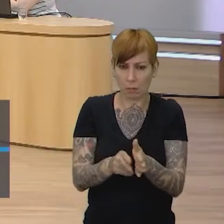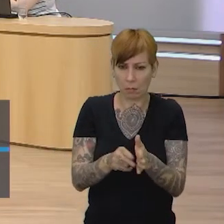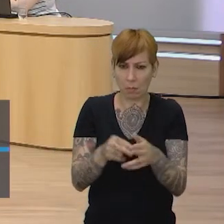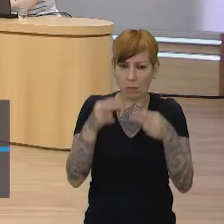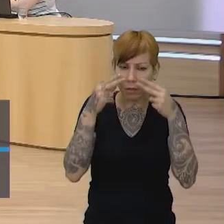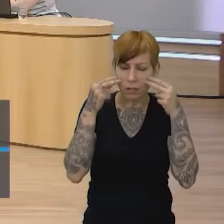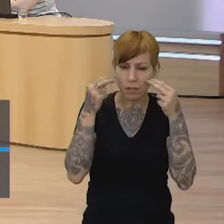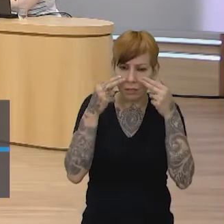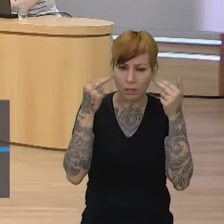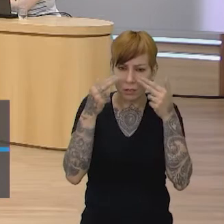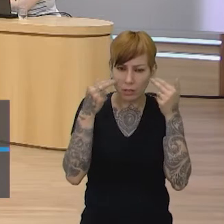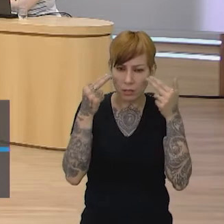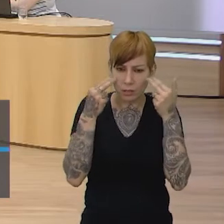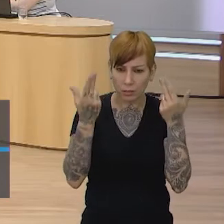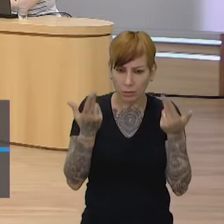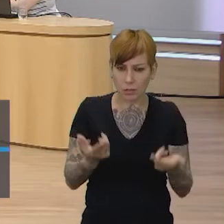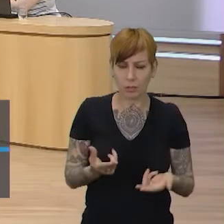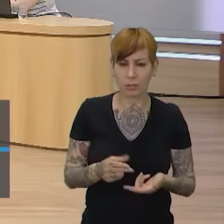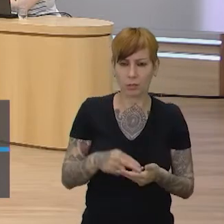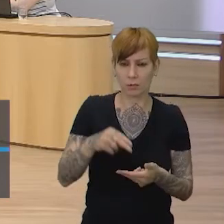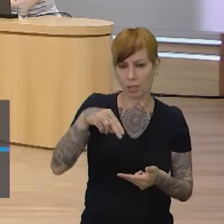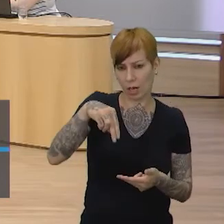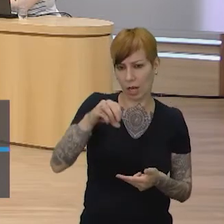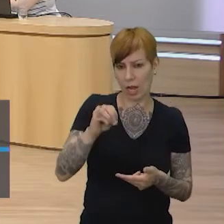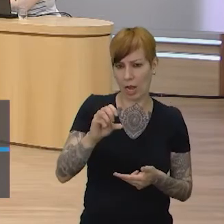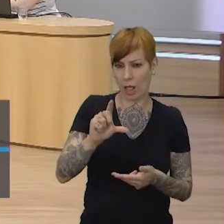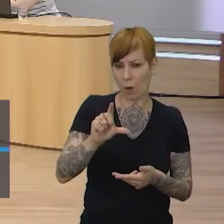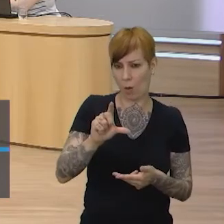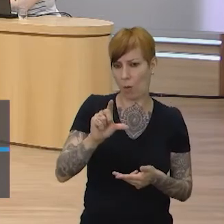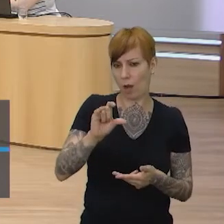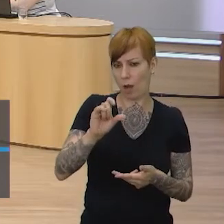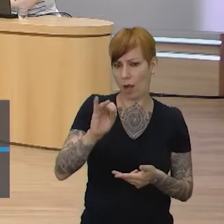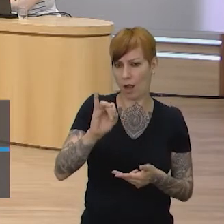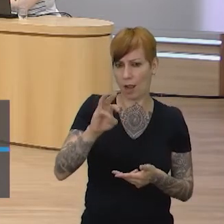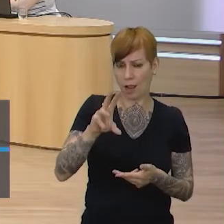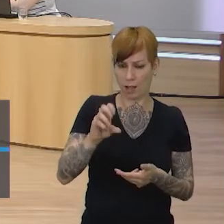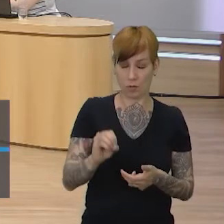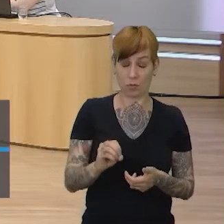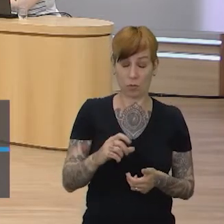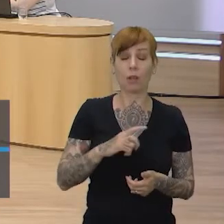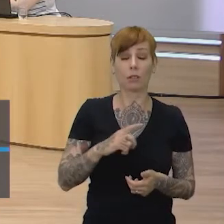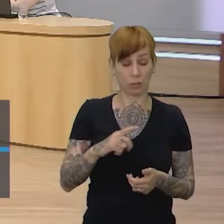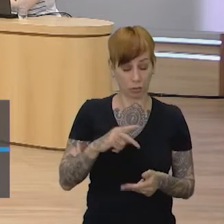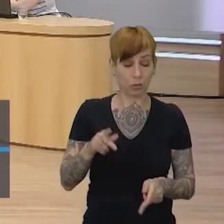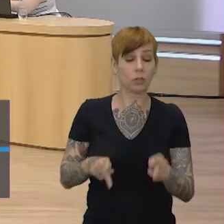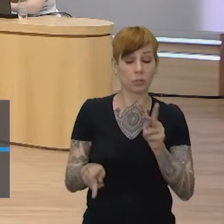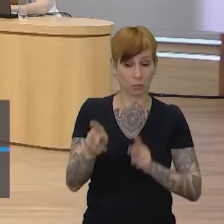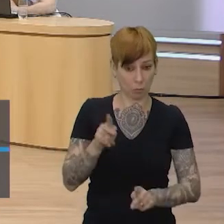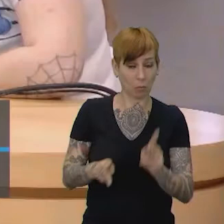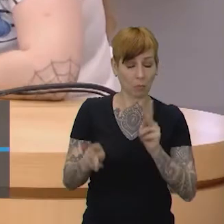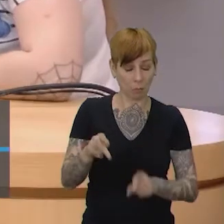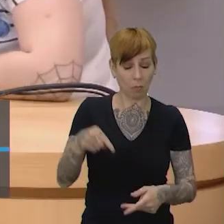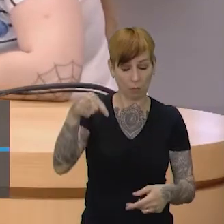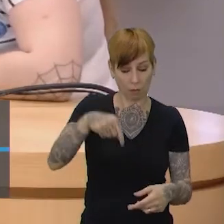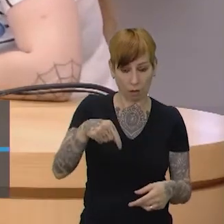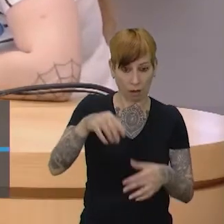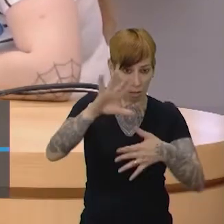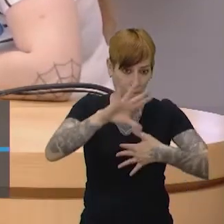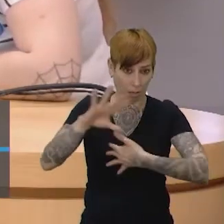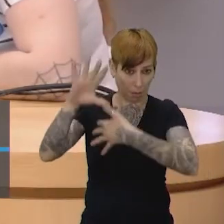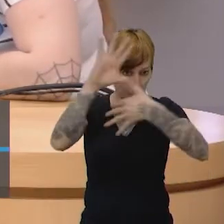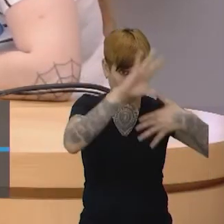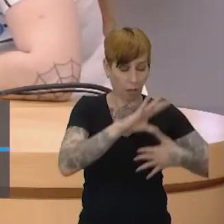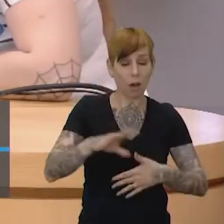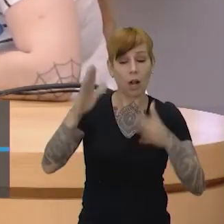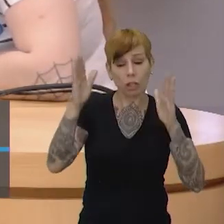faltava aqui eram povos, eram nações que habitavam. E uma informação talvez que muita gente deixa passar